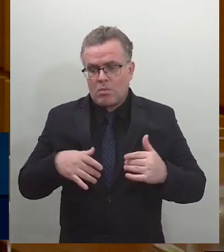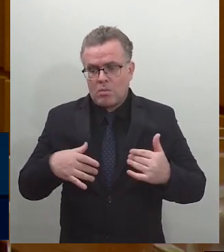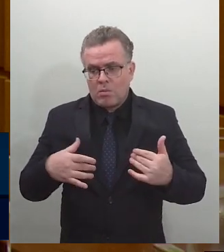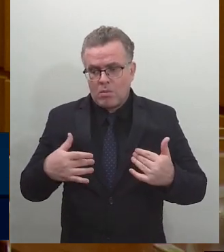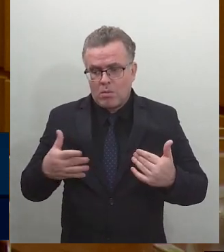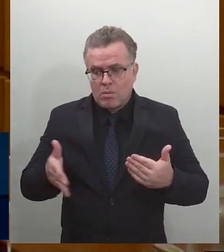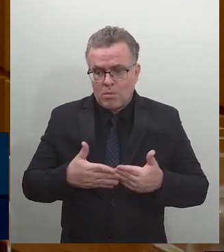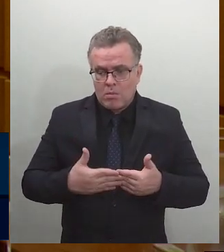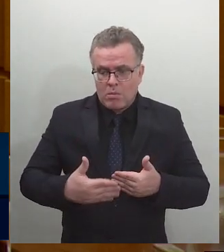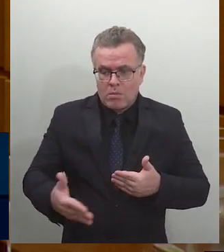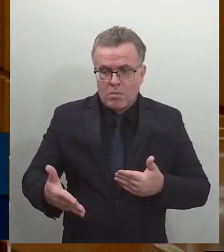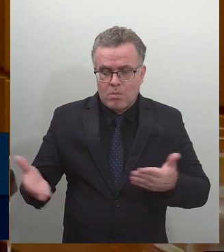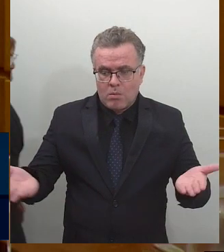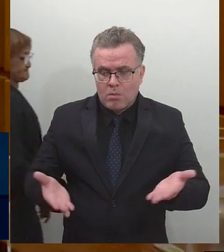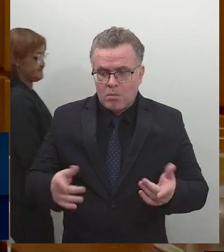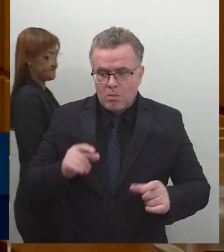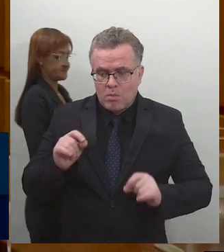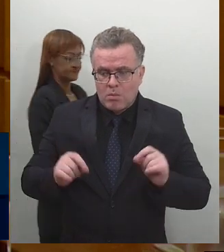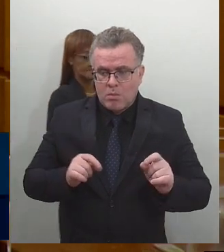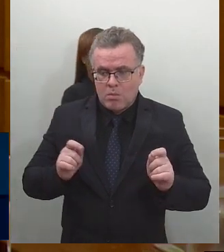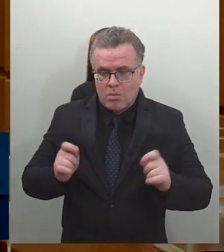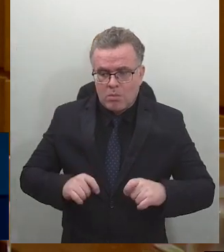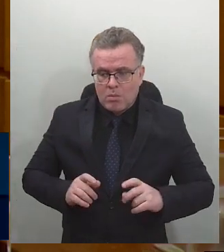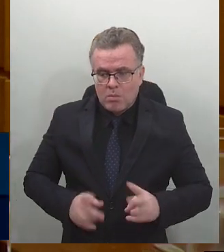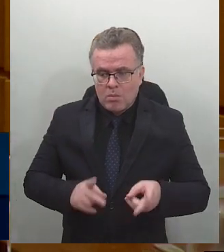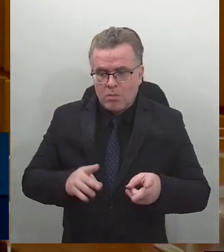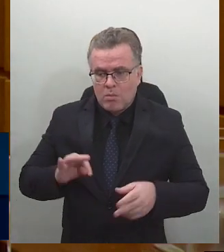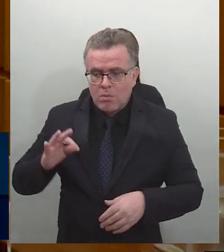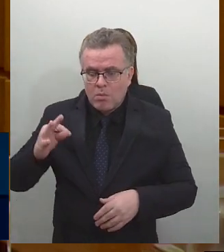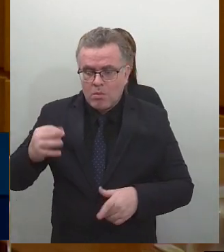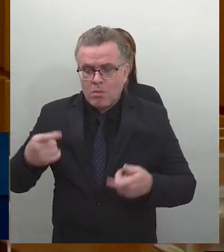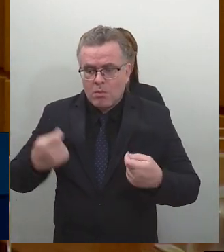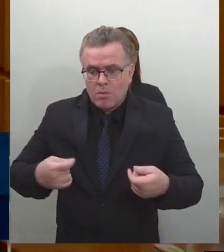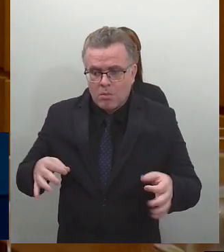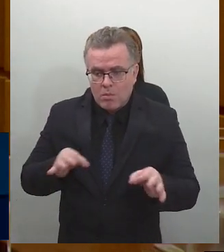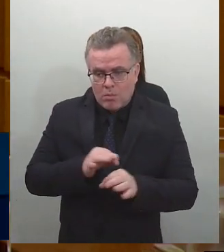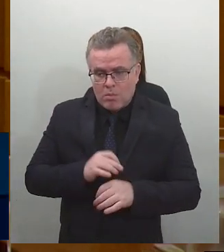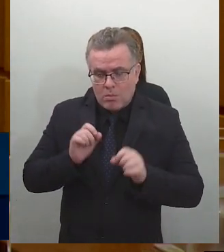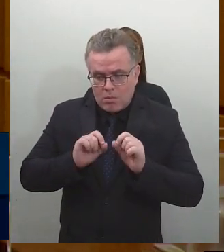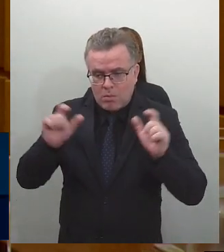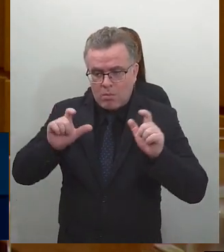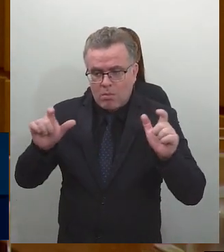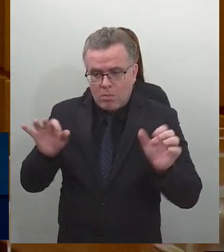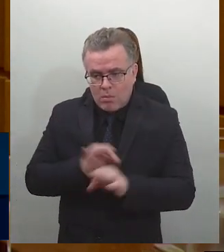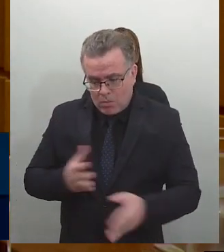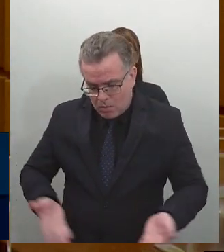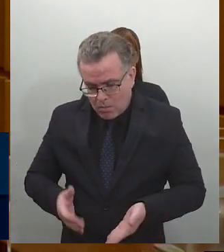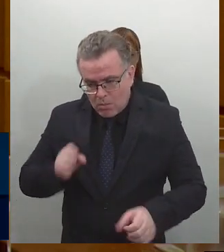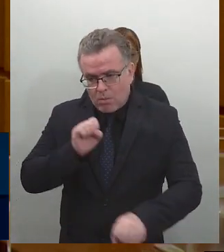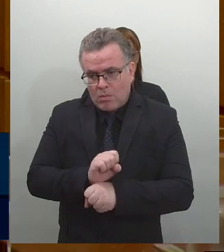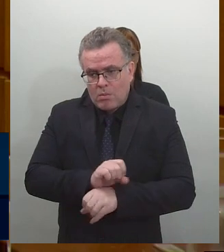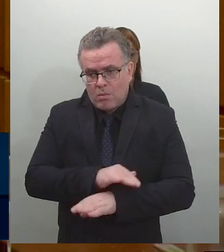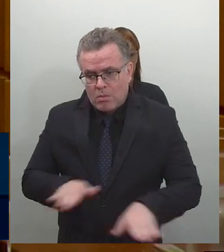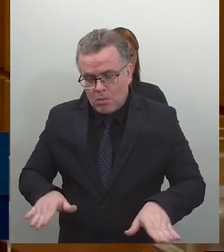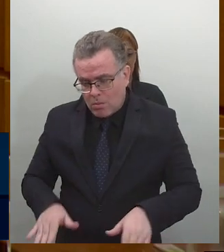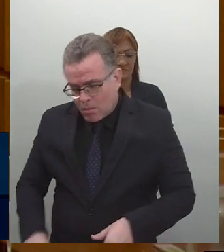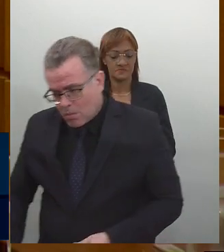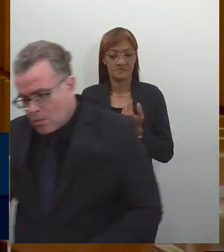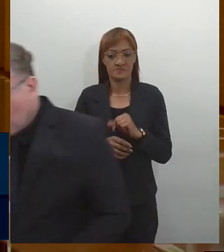com muito medo, todo mundo ficou muito assustado, e aí parece que todo mundo esqueceu. Então, pessoal, venho fazer mais uma vez